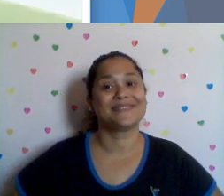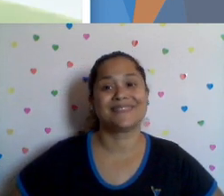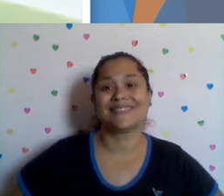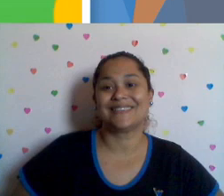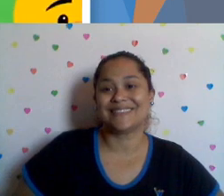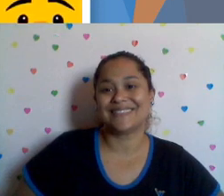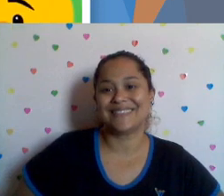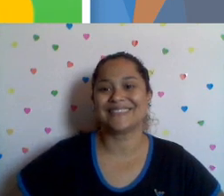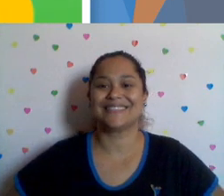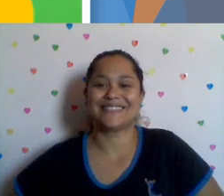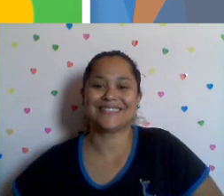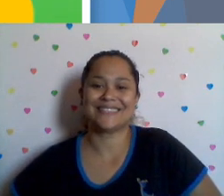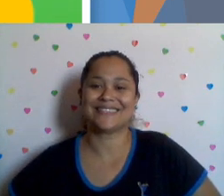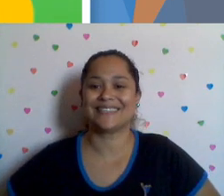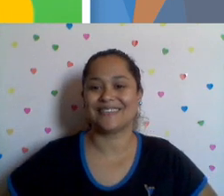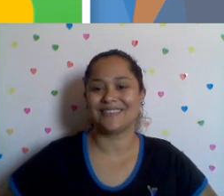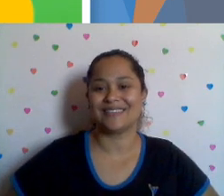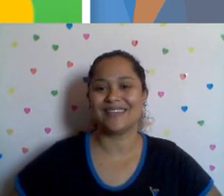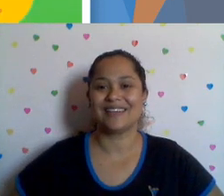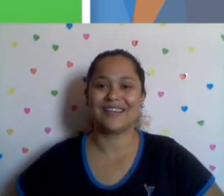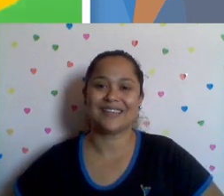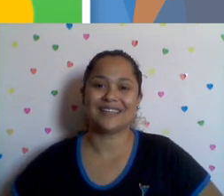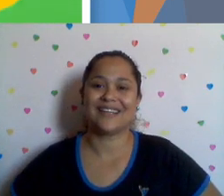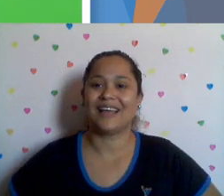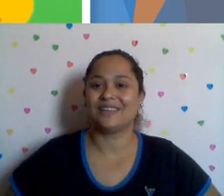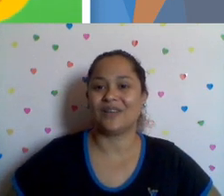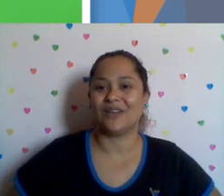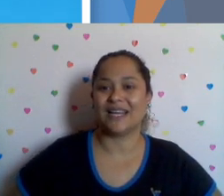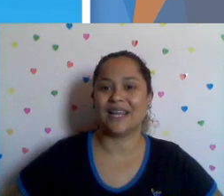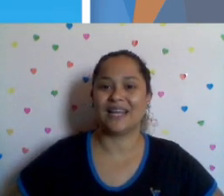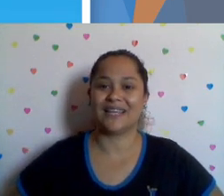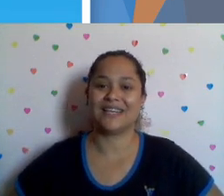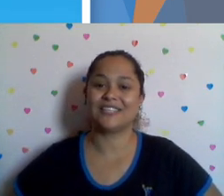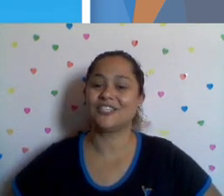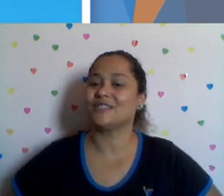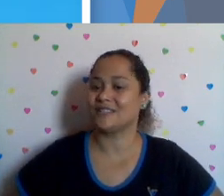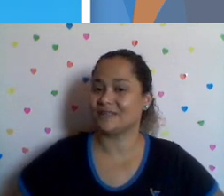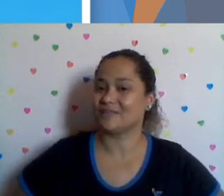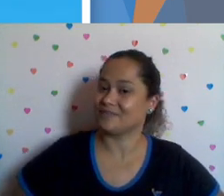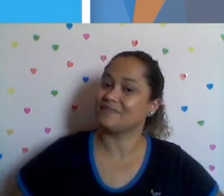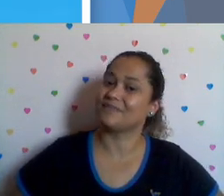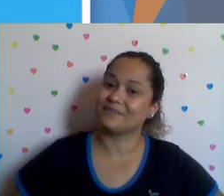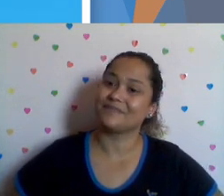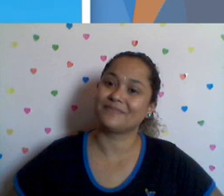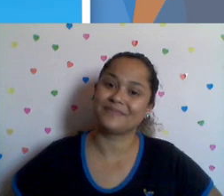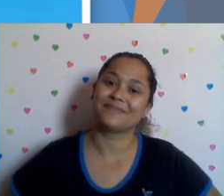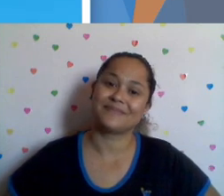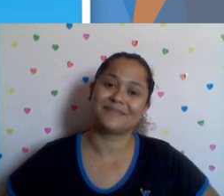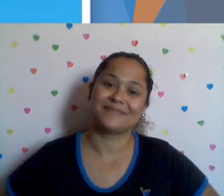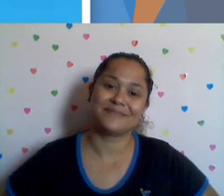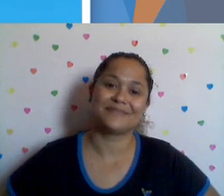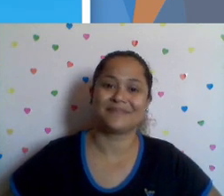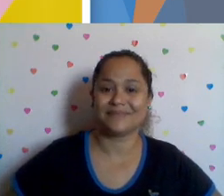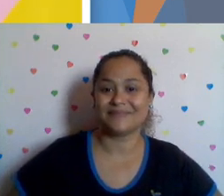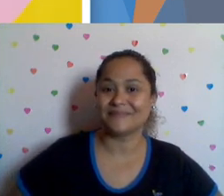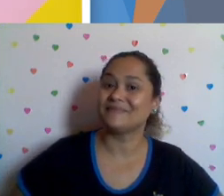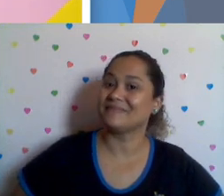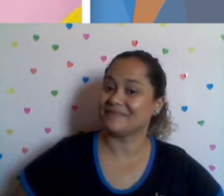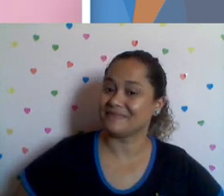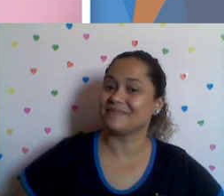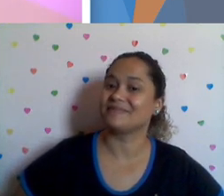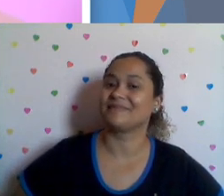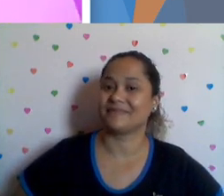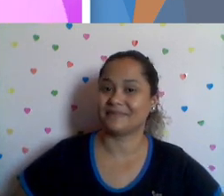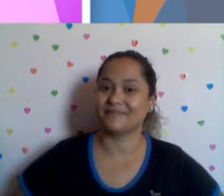quem sabe mais. Toda a turminha do Aquarela Kids imitando os animais.